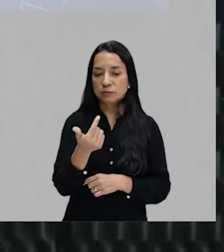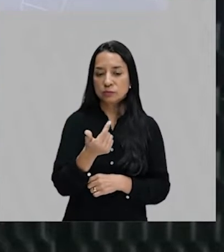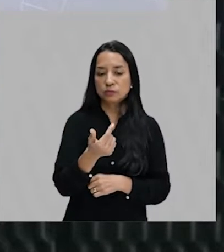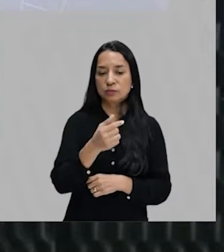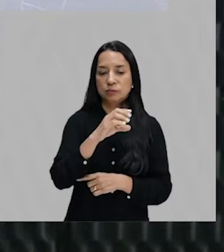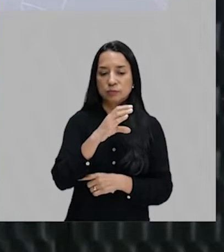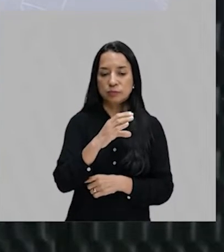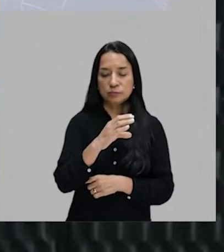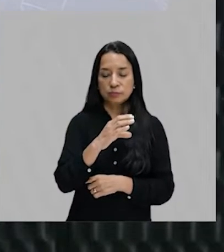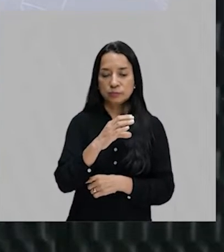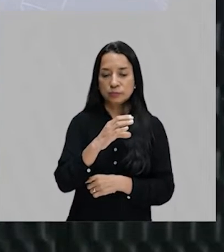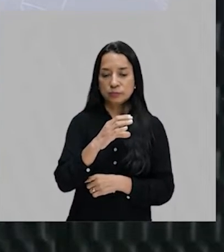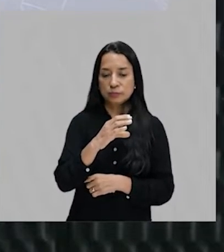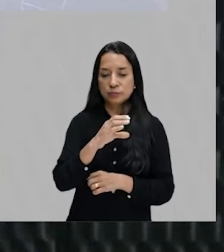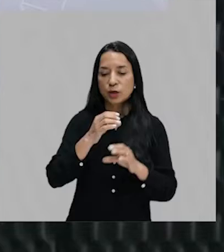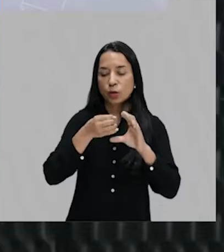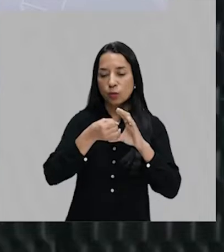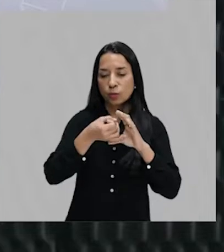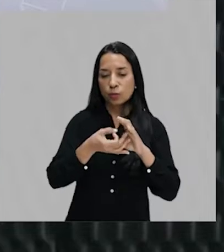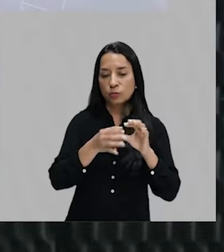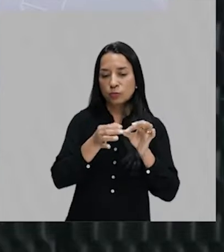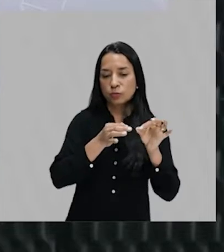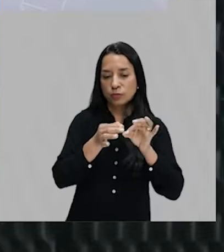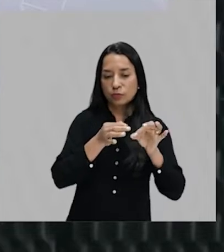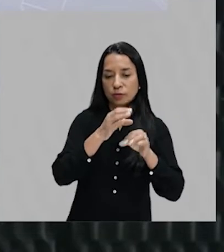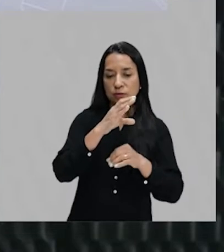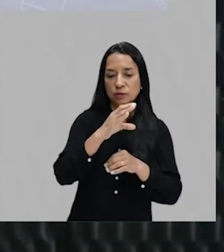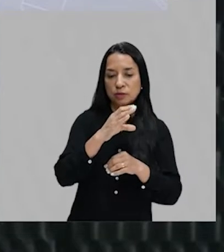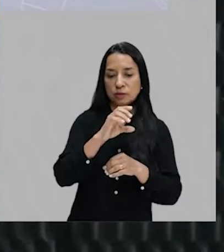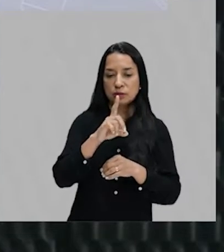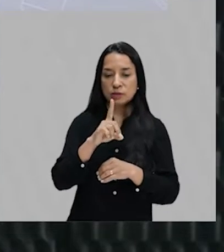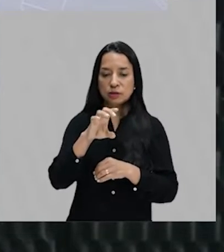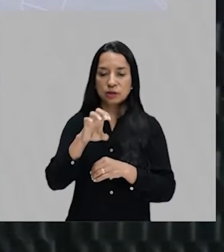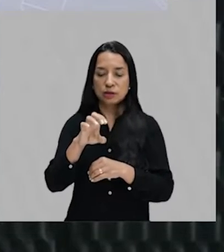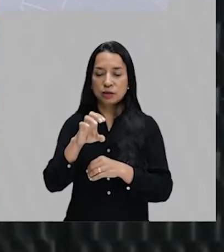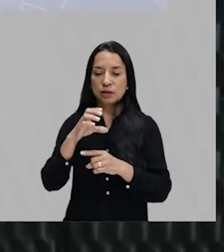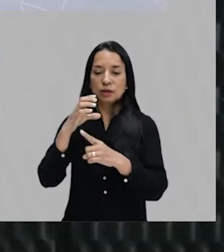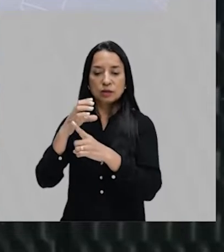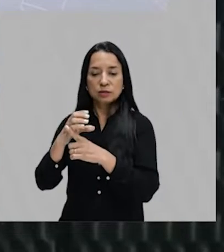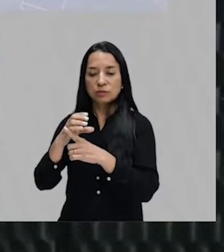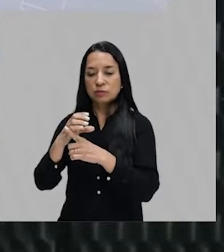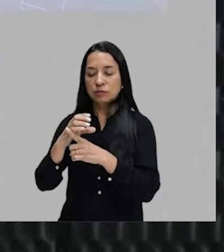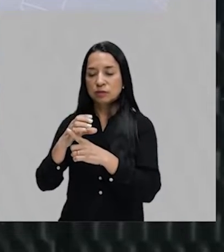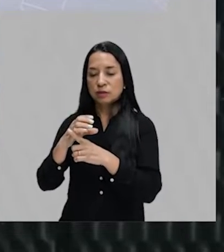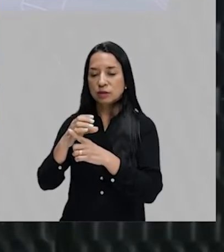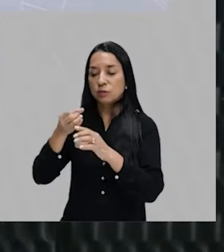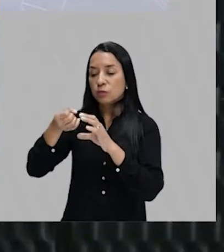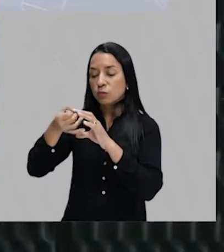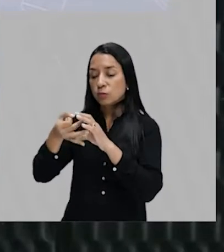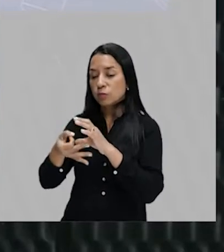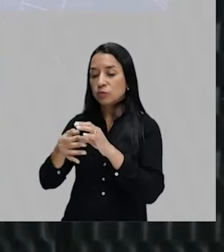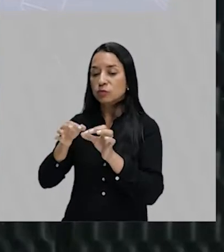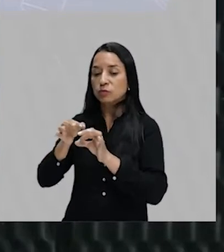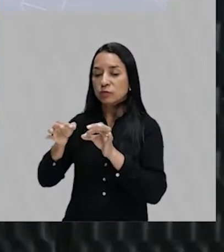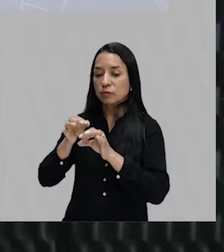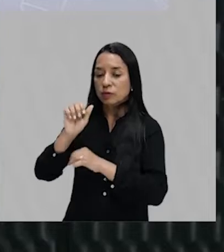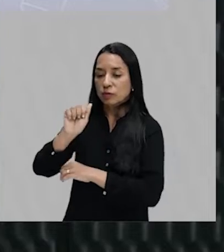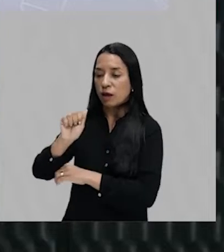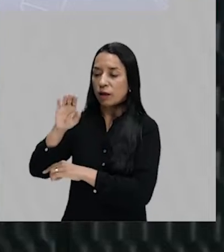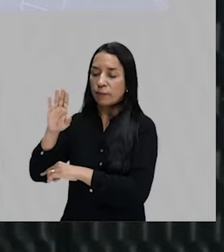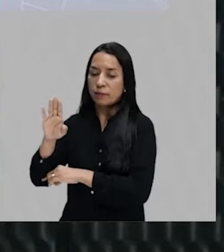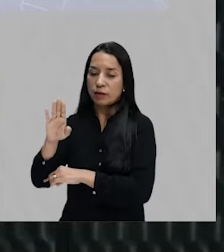segunda conjunto formado pelos elementos CD e não contém o conjunto formado pelos elementos A e B por fim